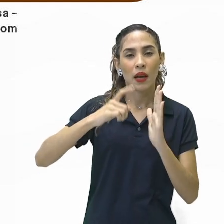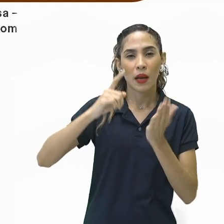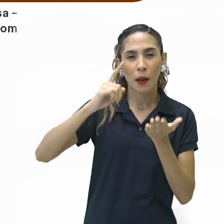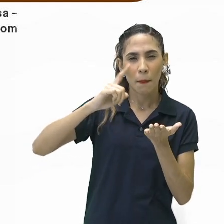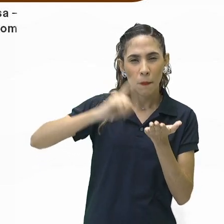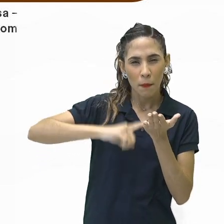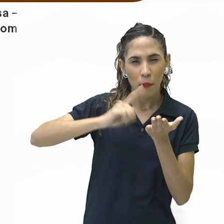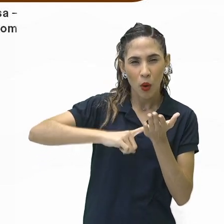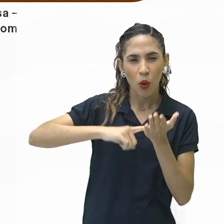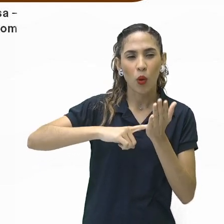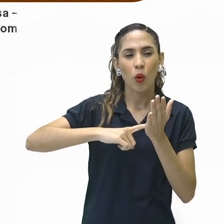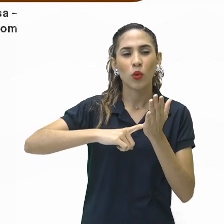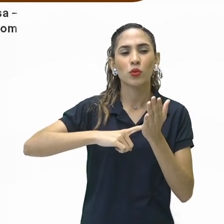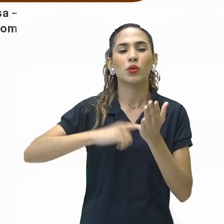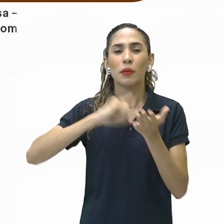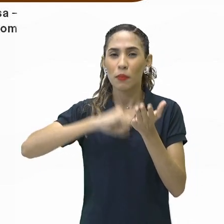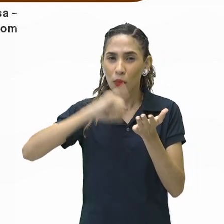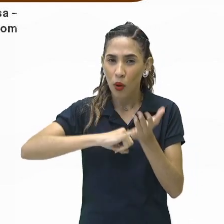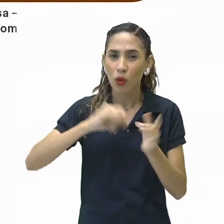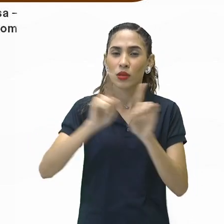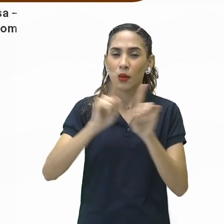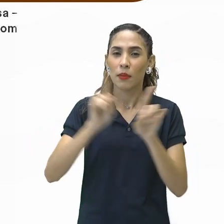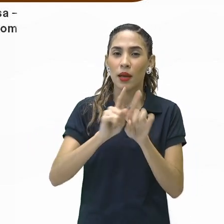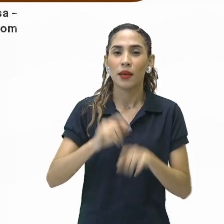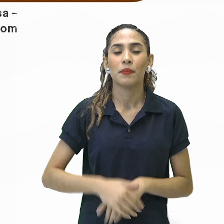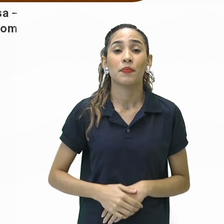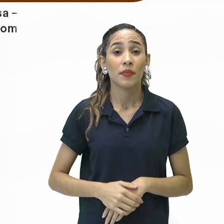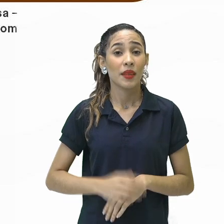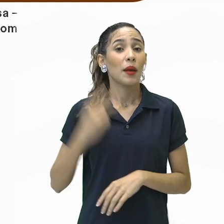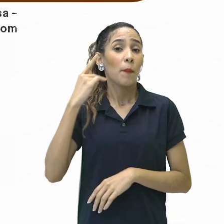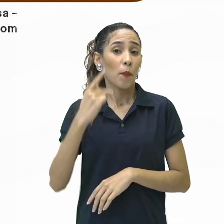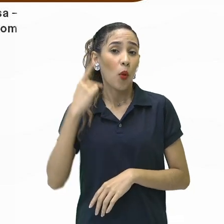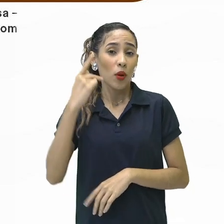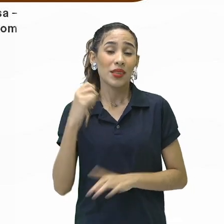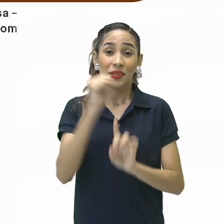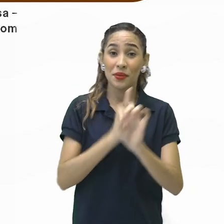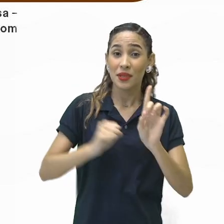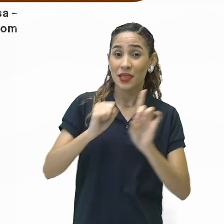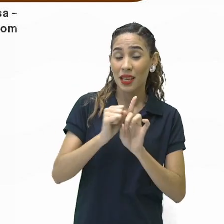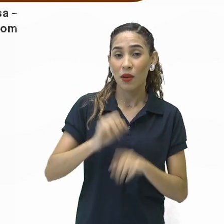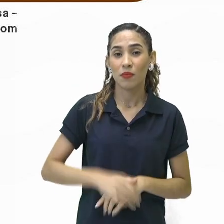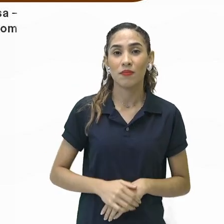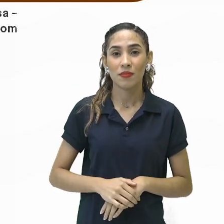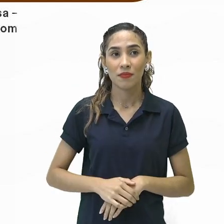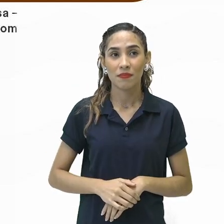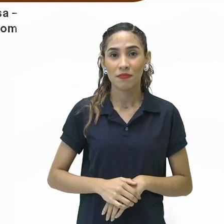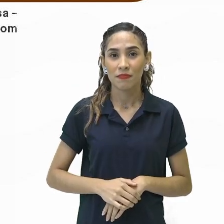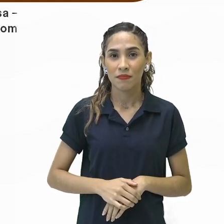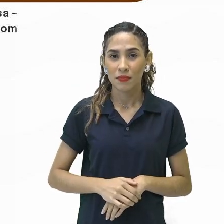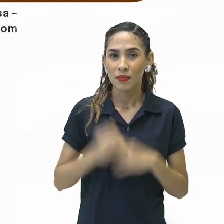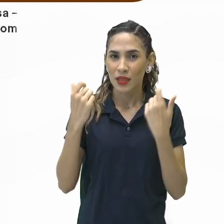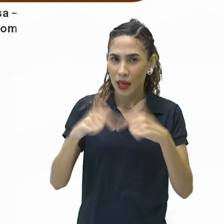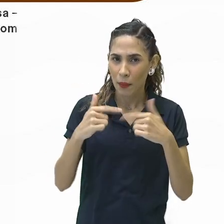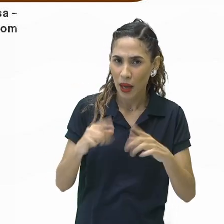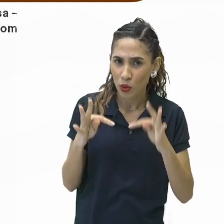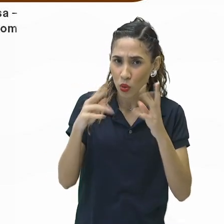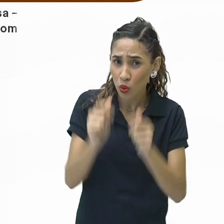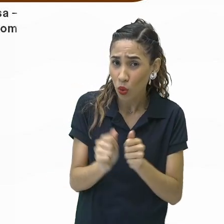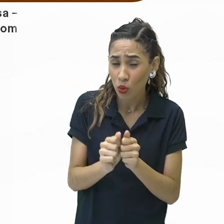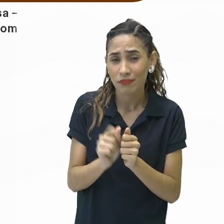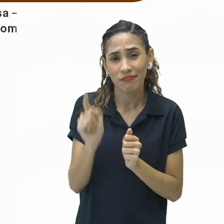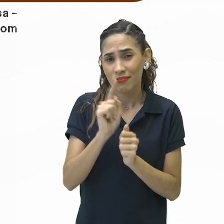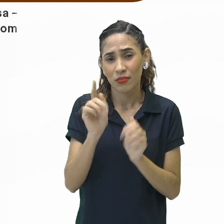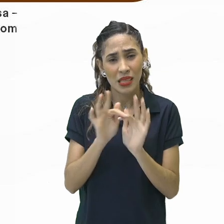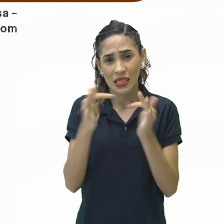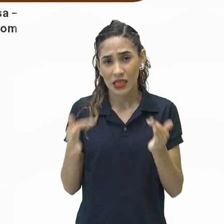alguma forma, né? E políticas sociais, não vai ter emprego para todo mundo, é muito simples, né? Então,